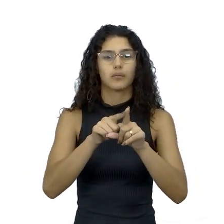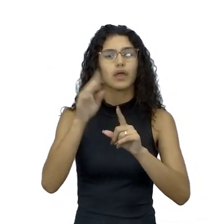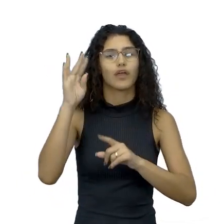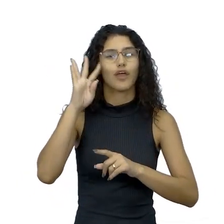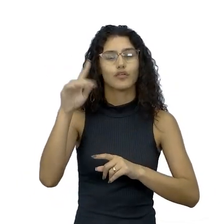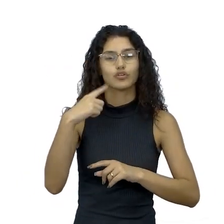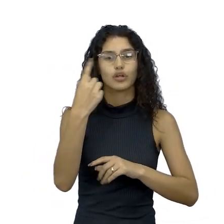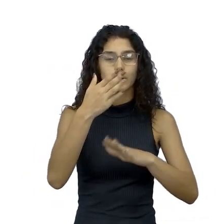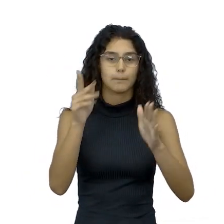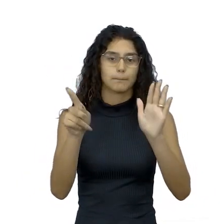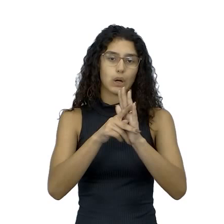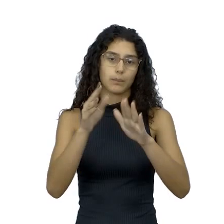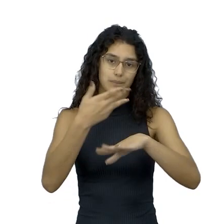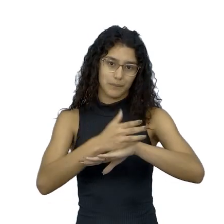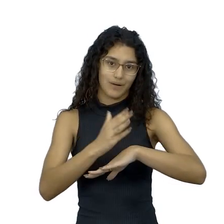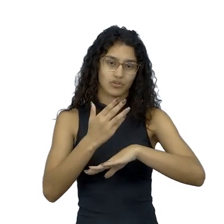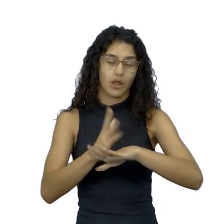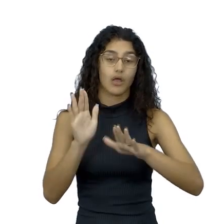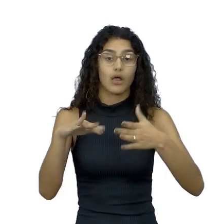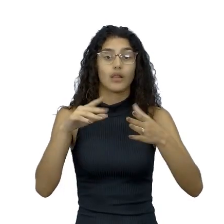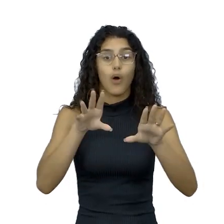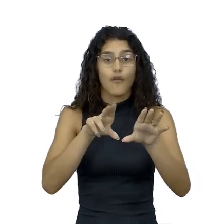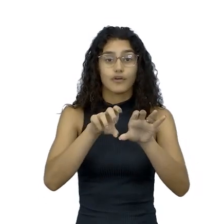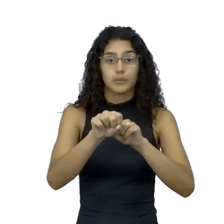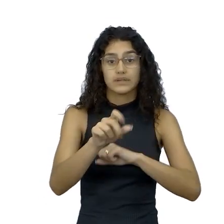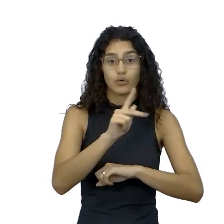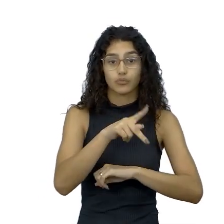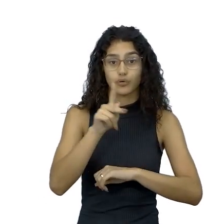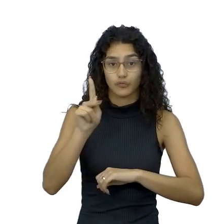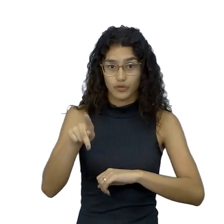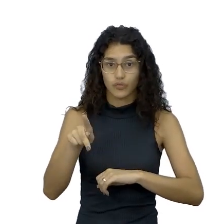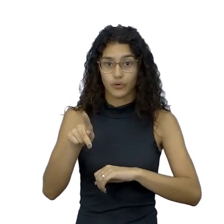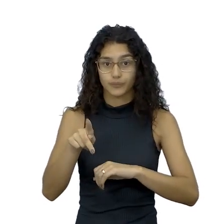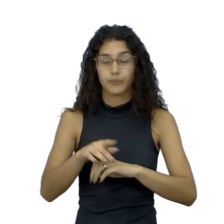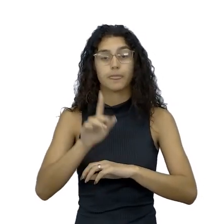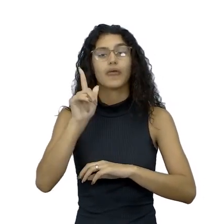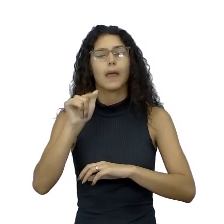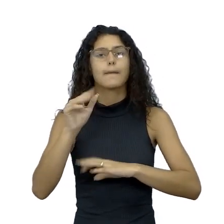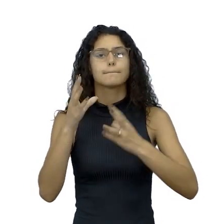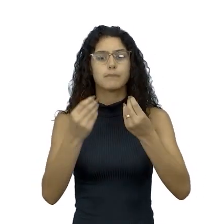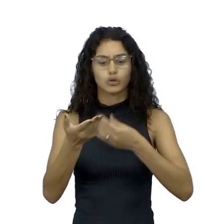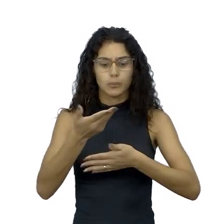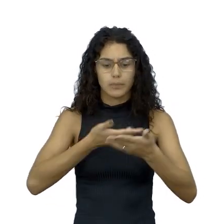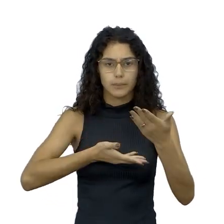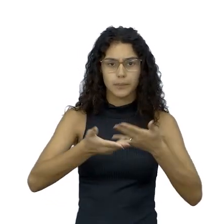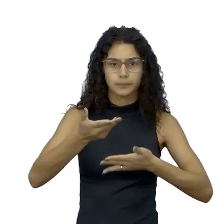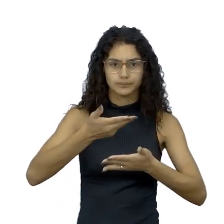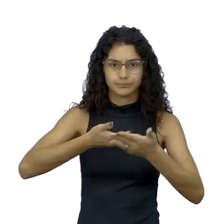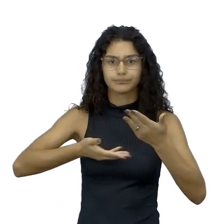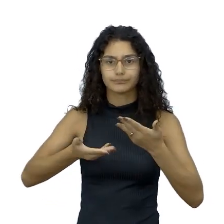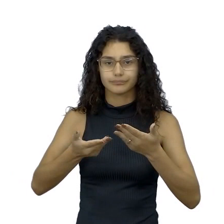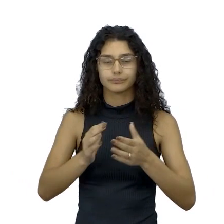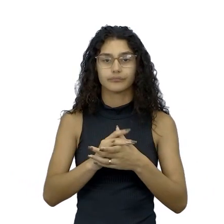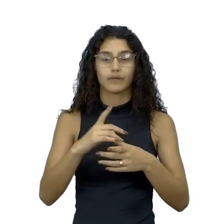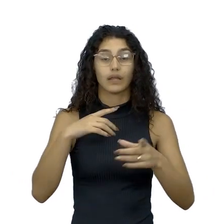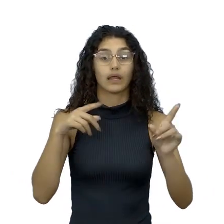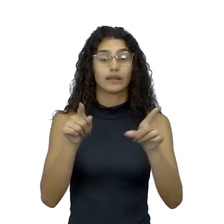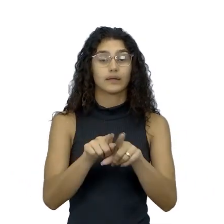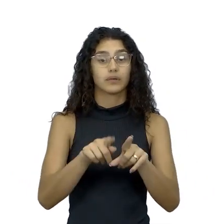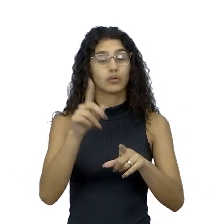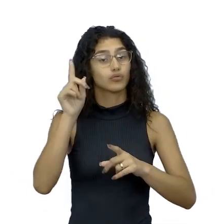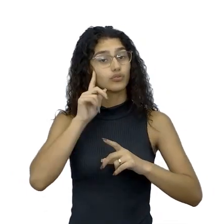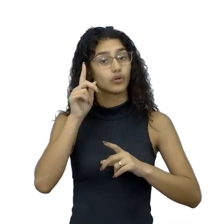nossa própria prática. Então, formação de professores é algo coletivo, né, é